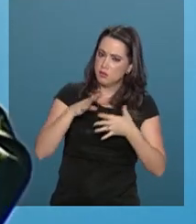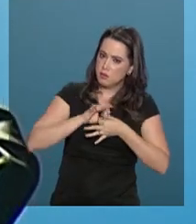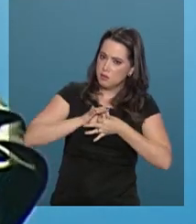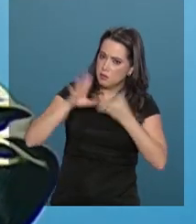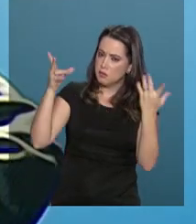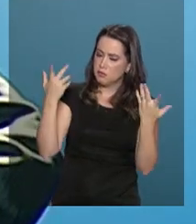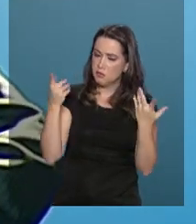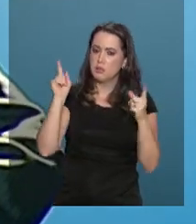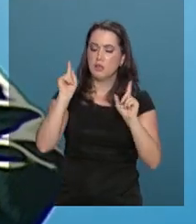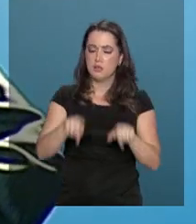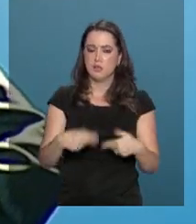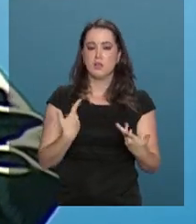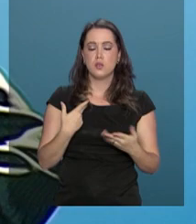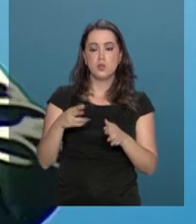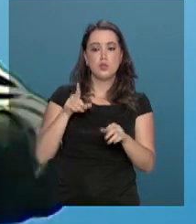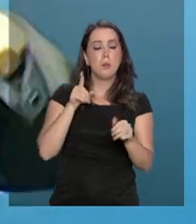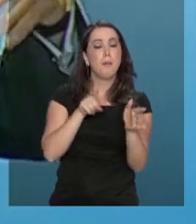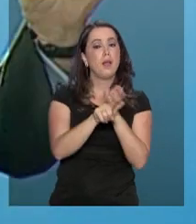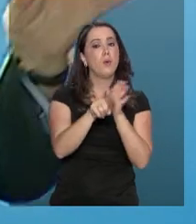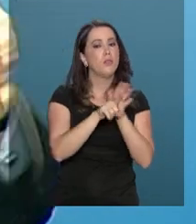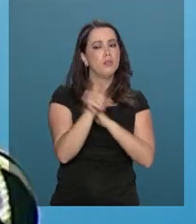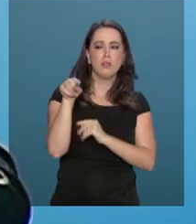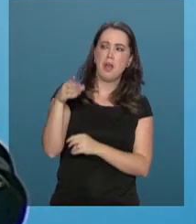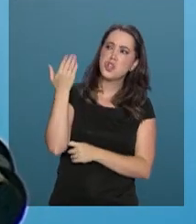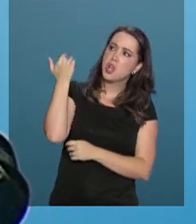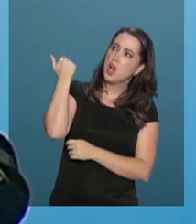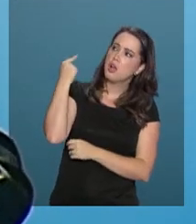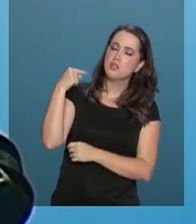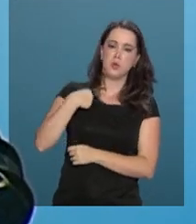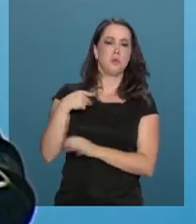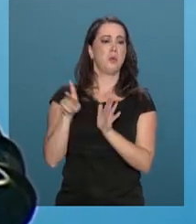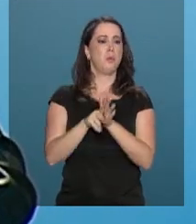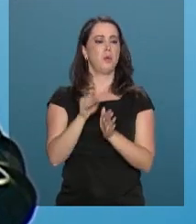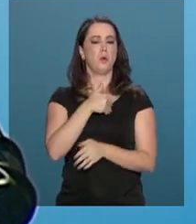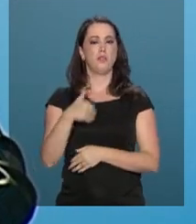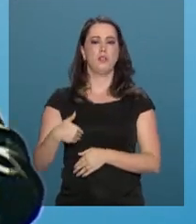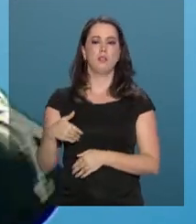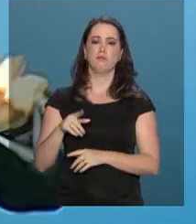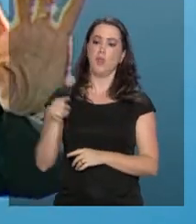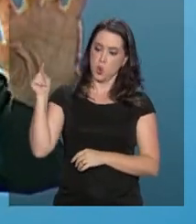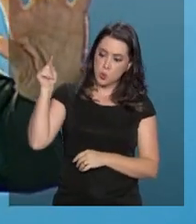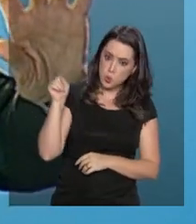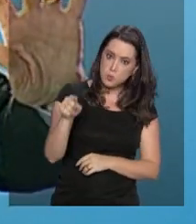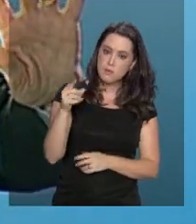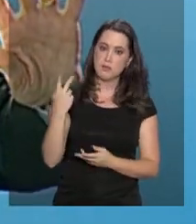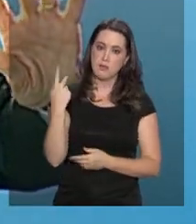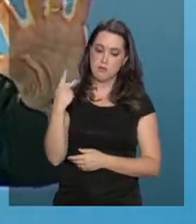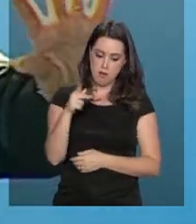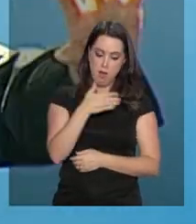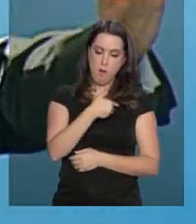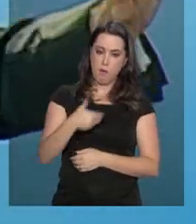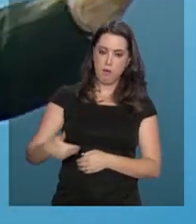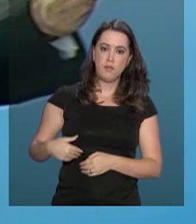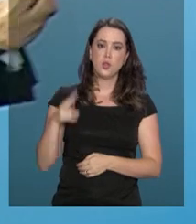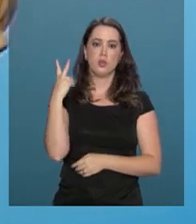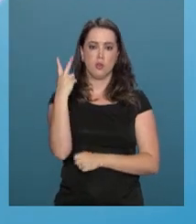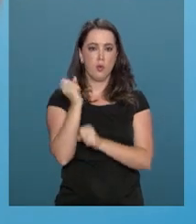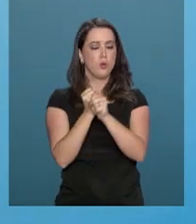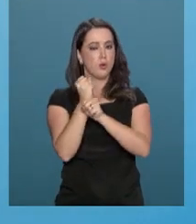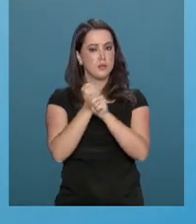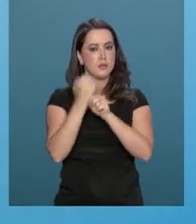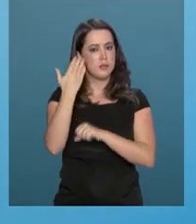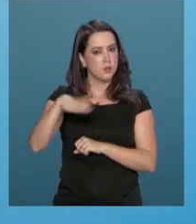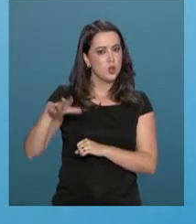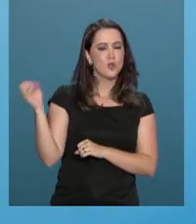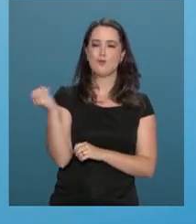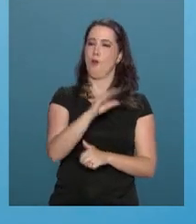imodestamente de perguntar. Mas isto vem de muito tempo, é do meu governo, é do seu governo. Portanto, em dois anos e meio, nós modernizamos,